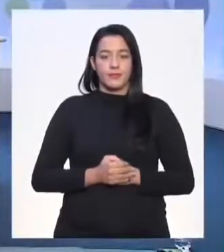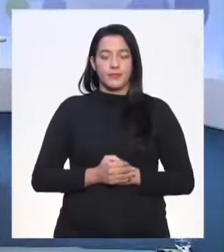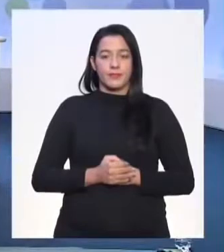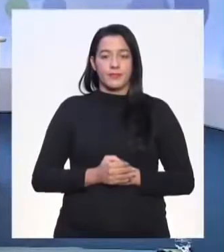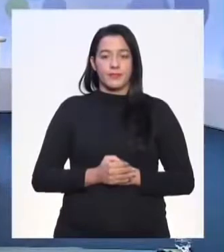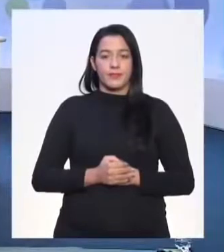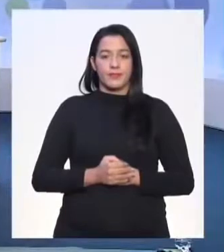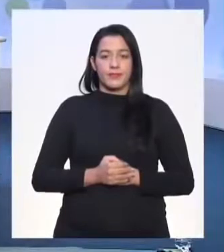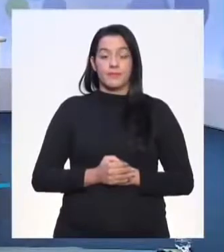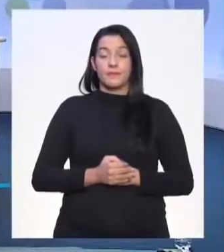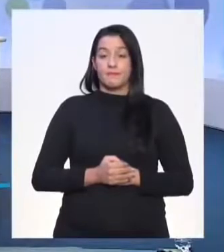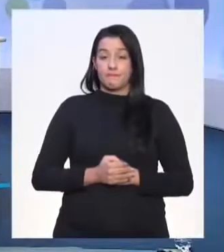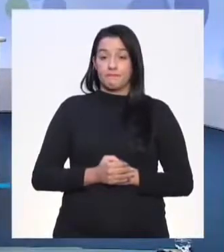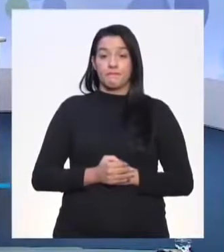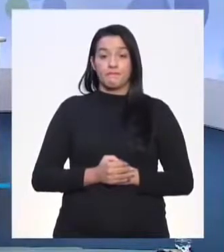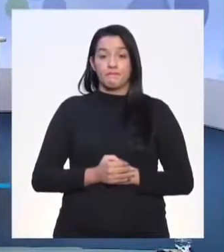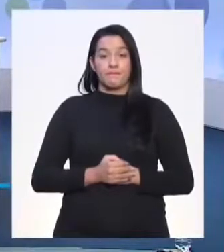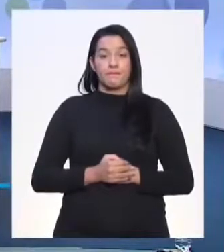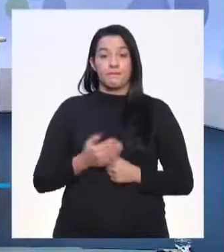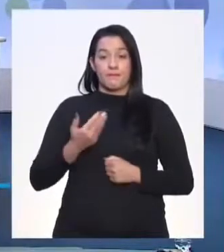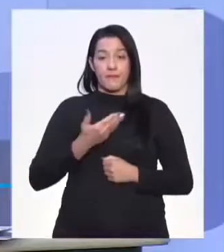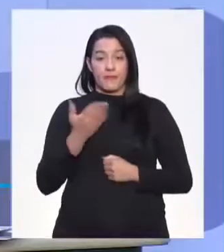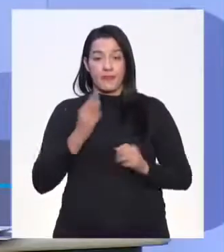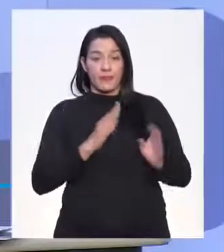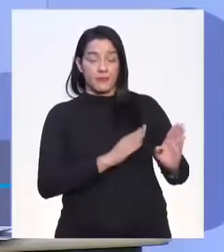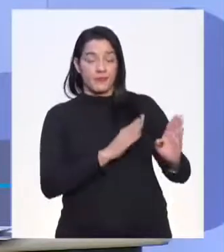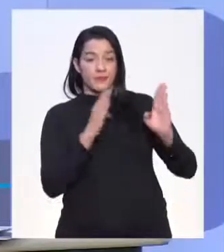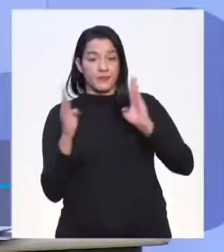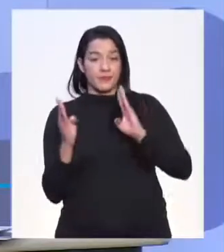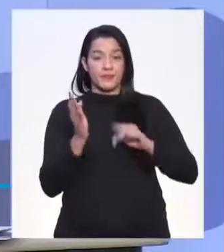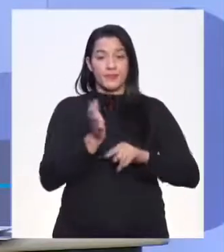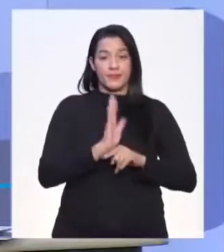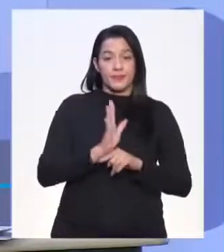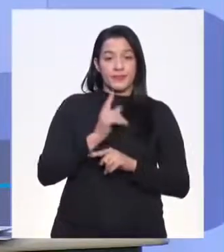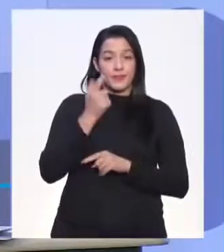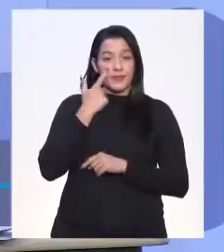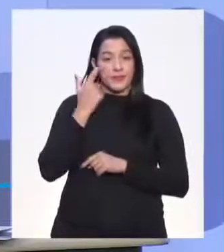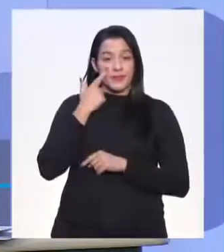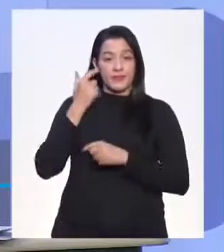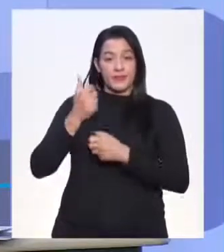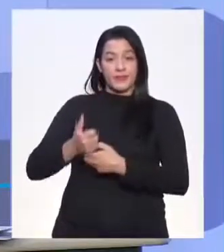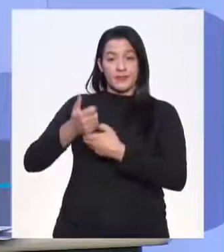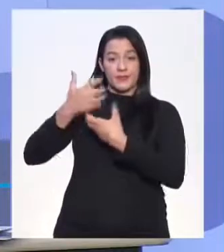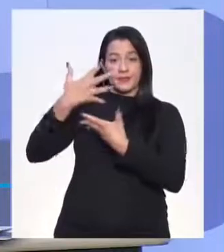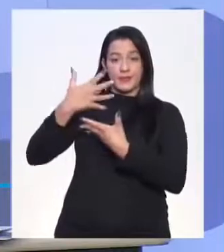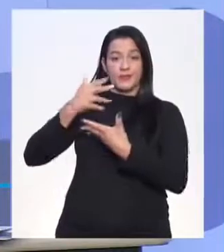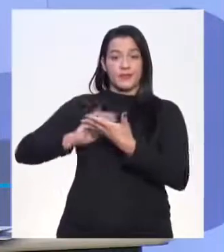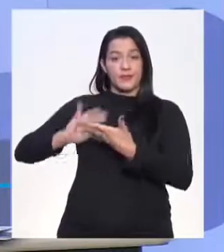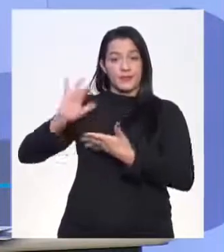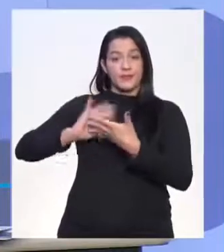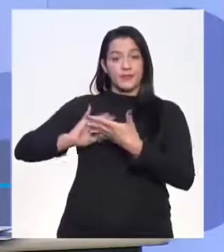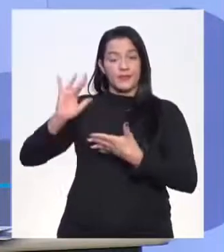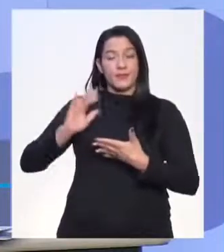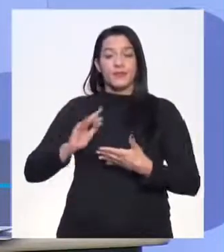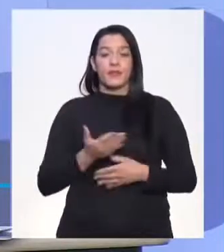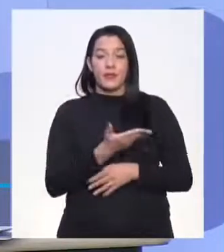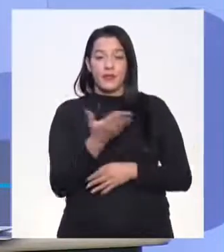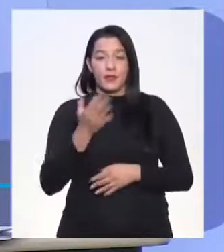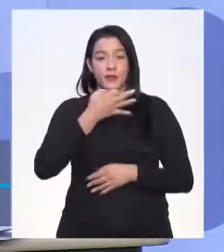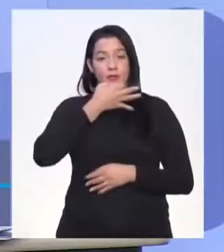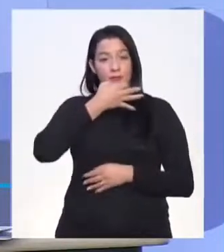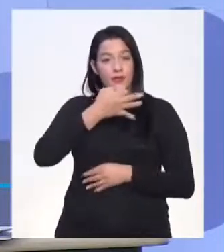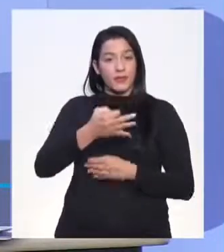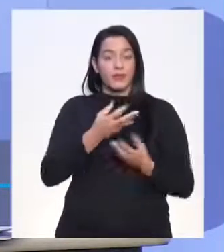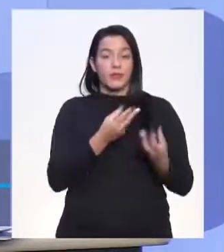Vamos lá. Eu fui, enquanto vocês estavam assistindo ao vídeo, eu estava olhando aqui os comentários. Então, as opiniões são,